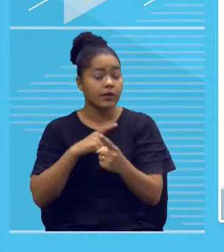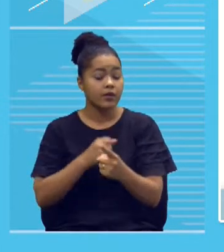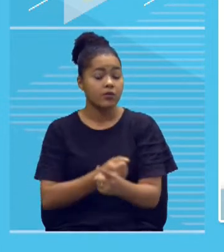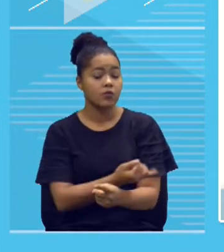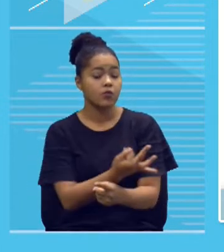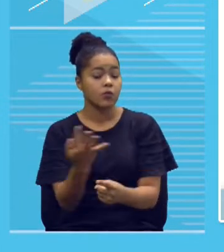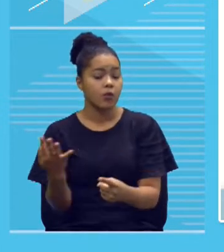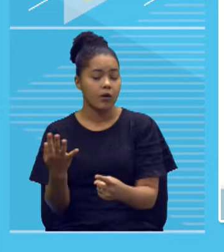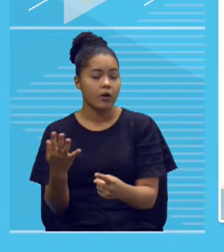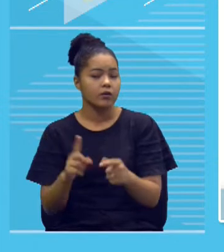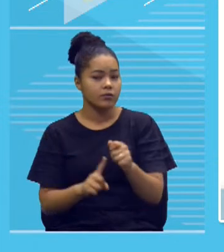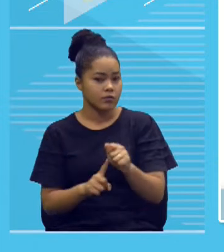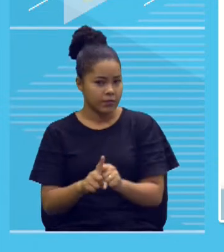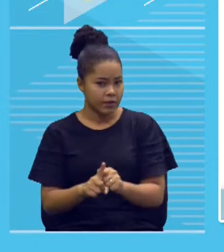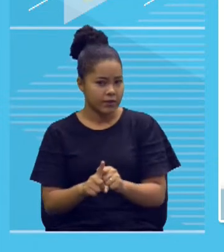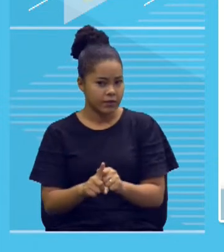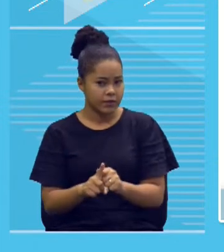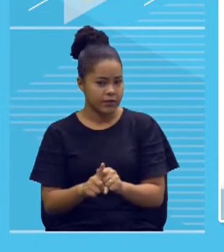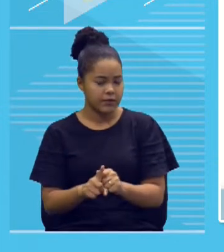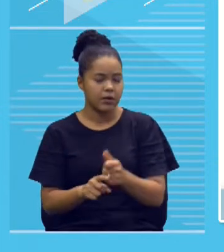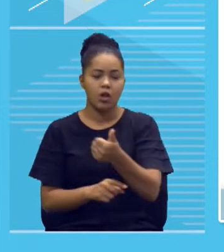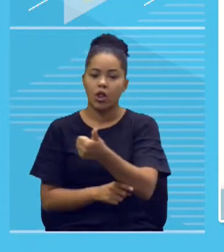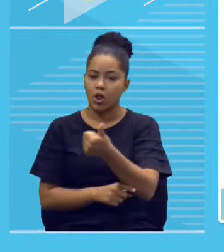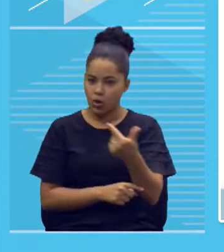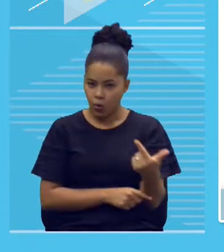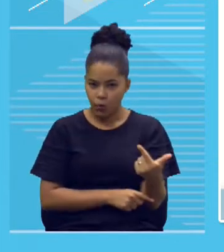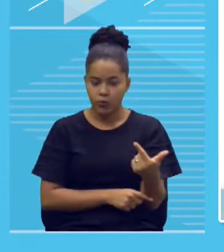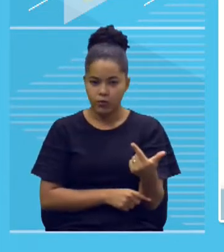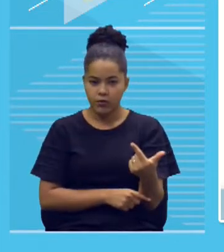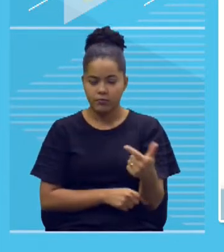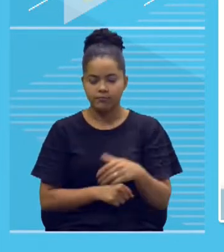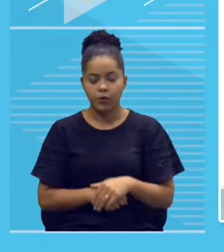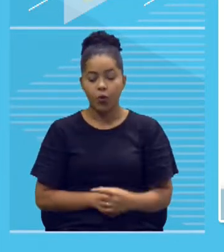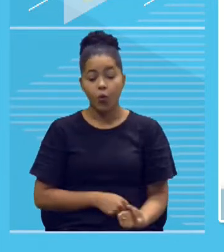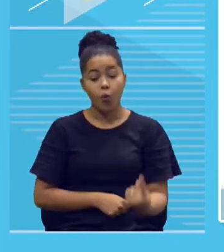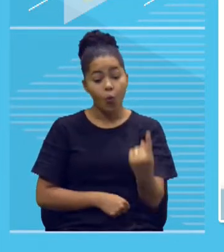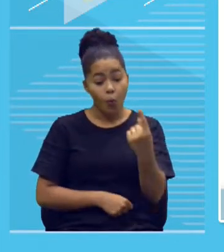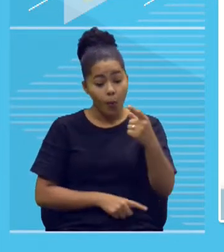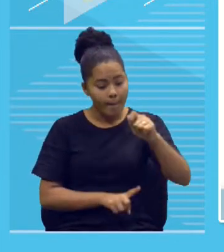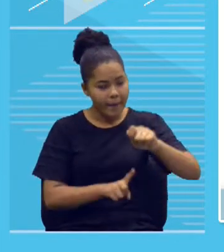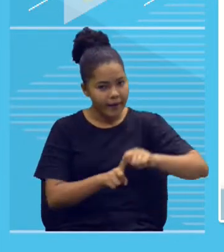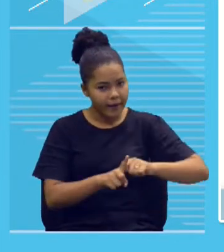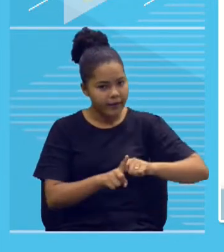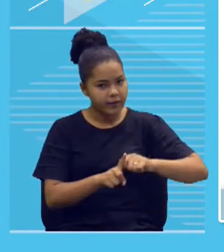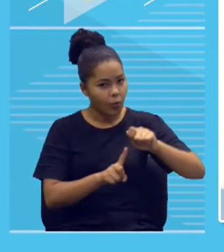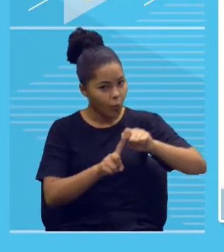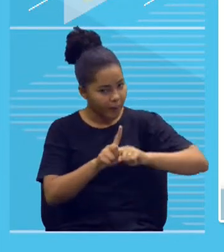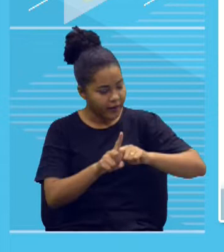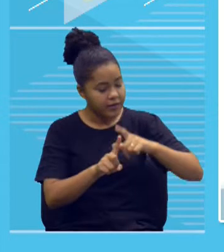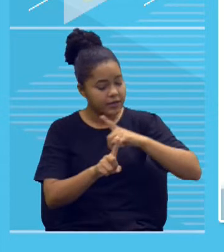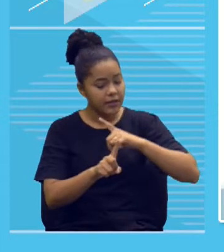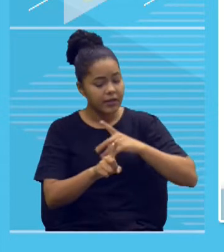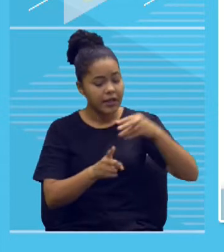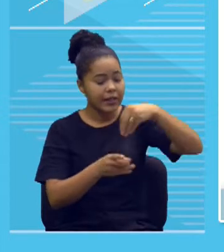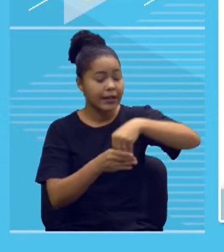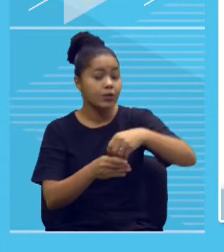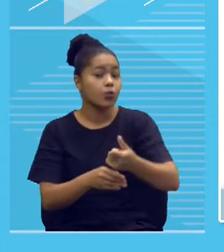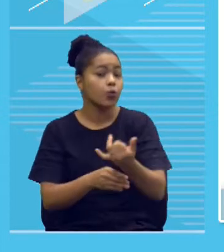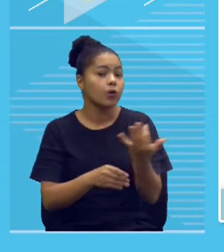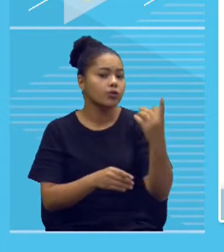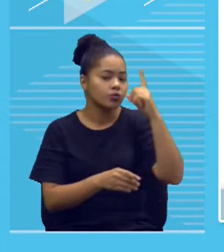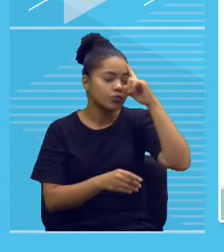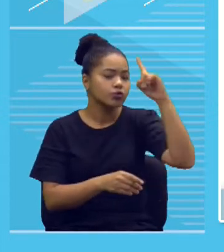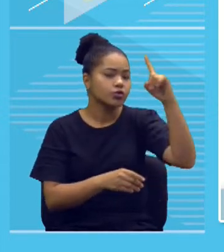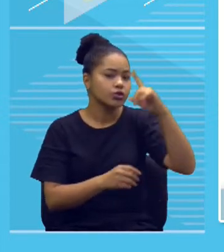corresponda exatamente 30 bom então se o cara disse para mim que eu tenho dois anos Isso é que vale em meses a